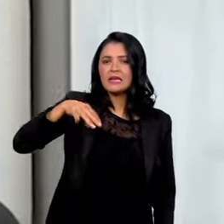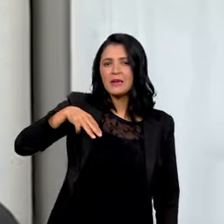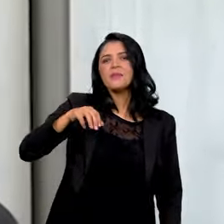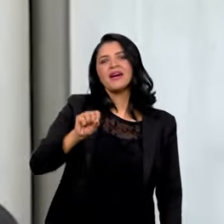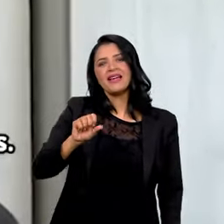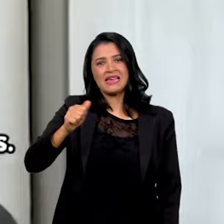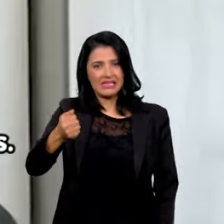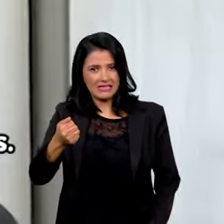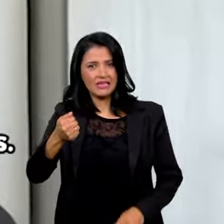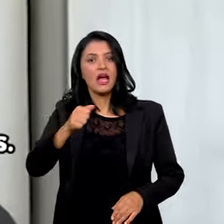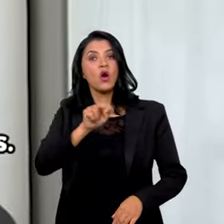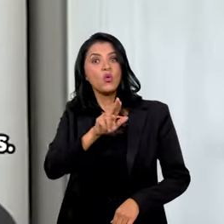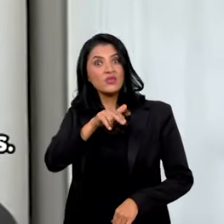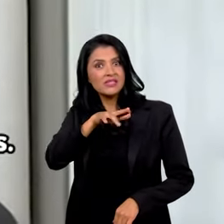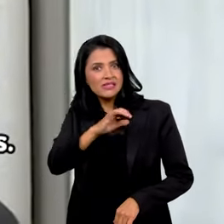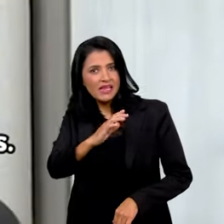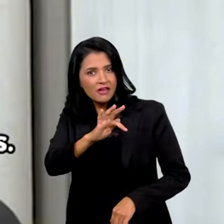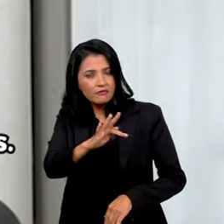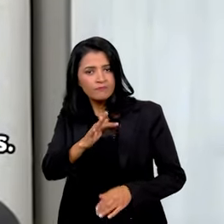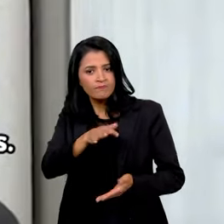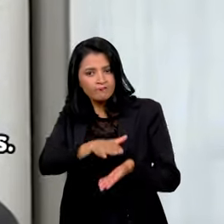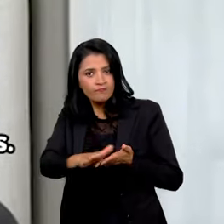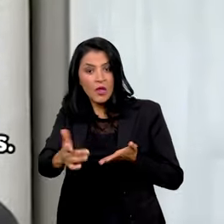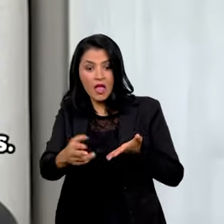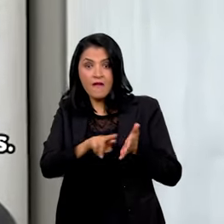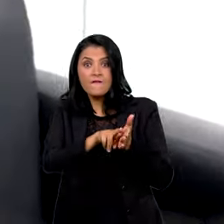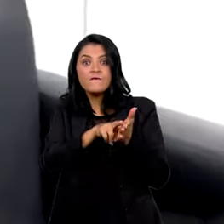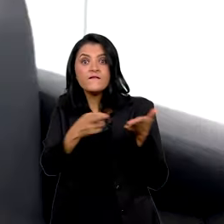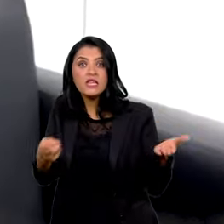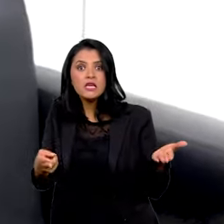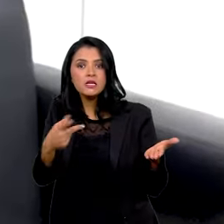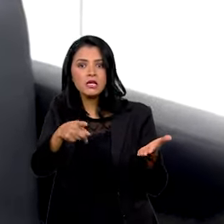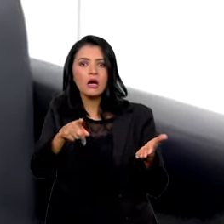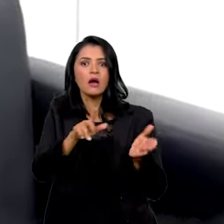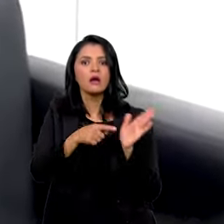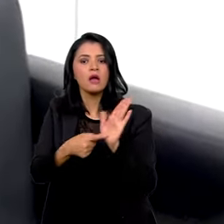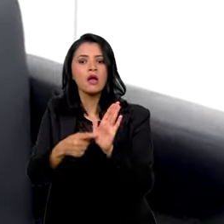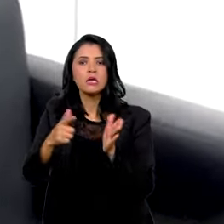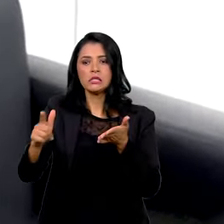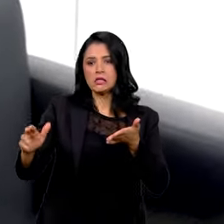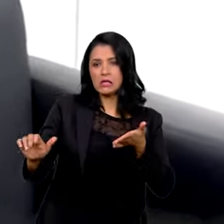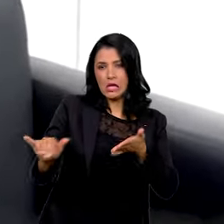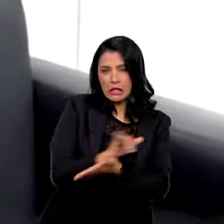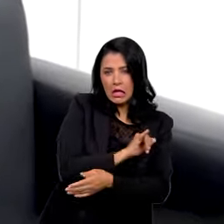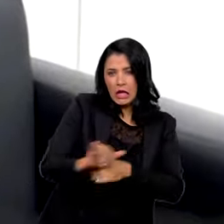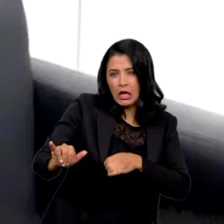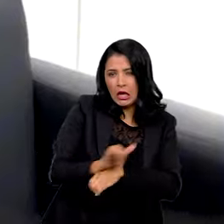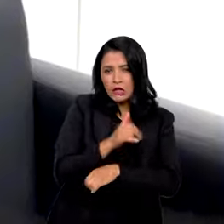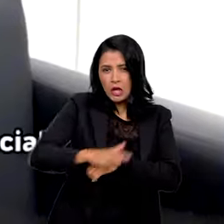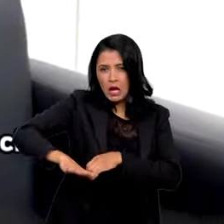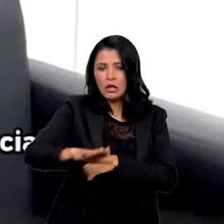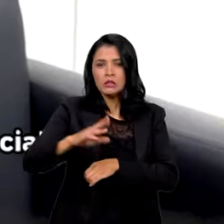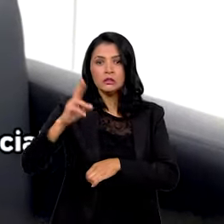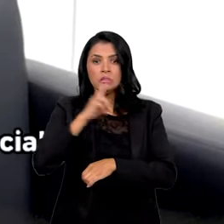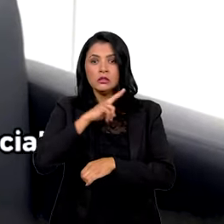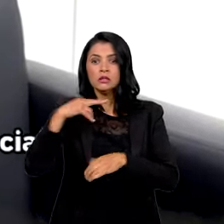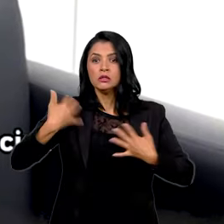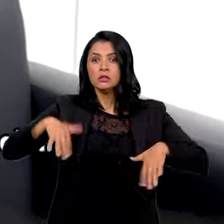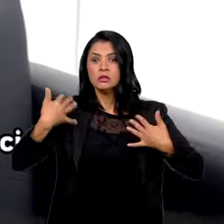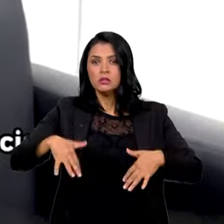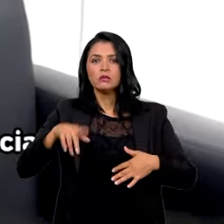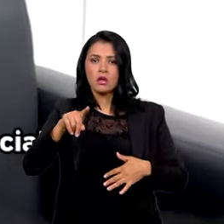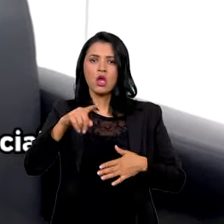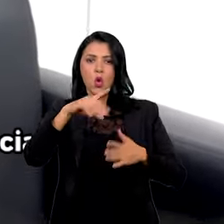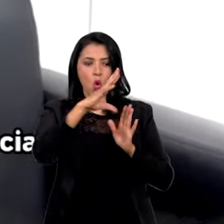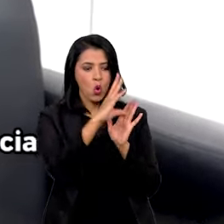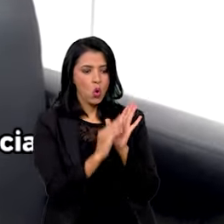qual o papel da política de Assistência Social nessas situações o público alvo desse material são gestores e trabalhadores do